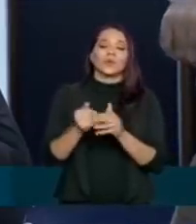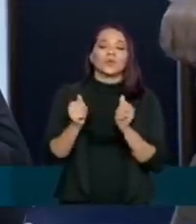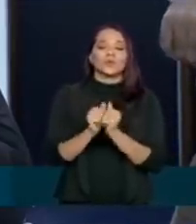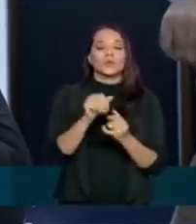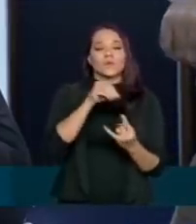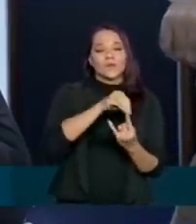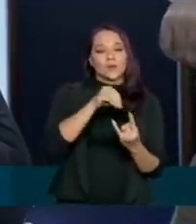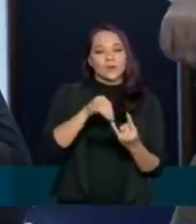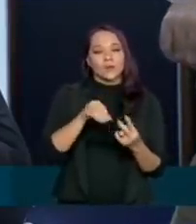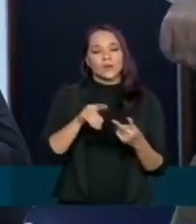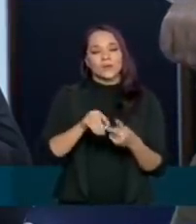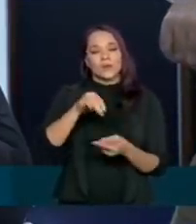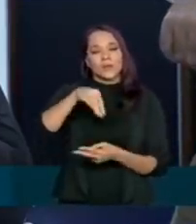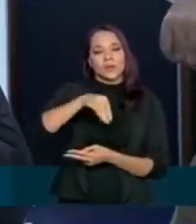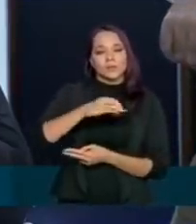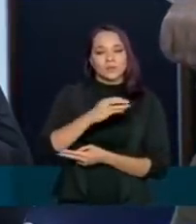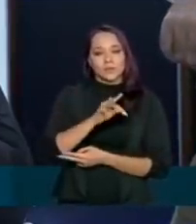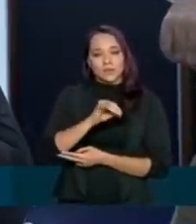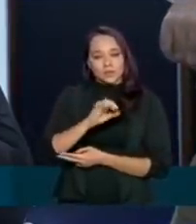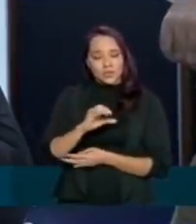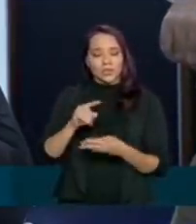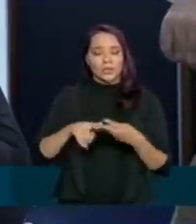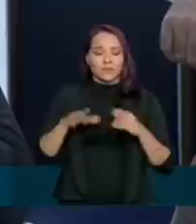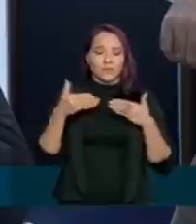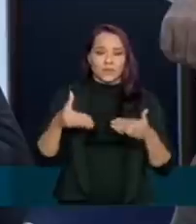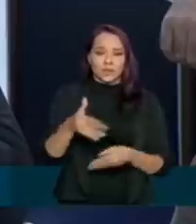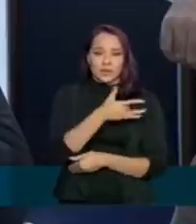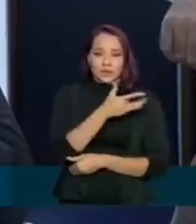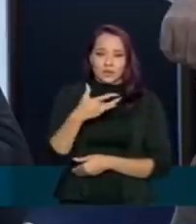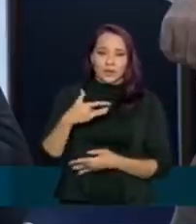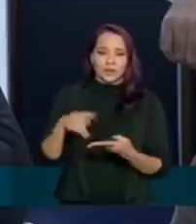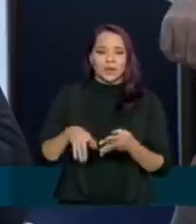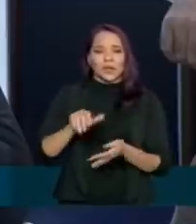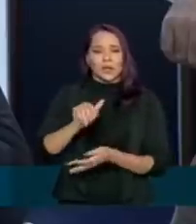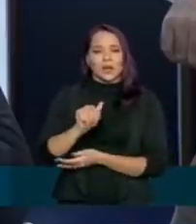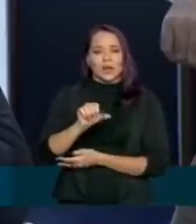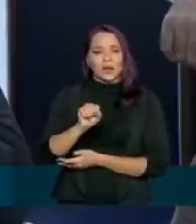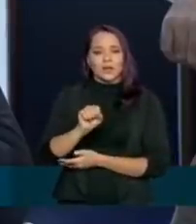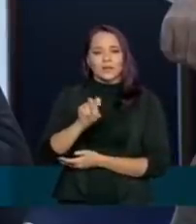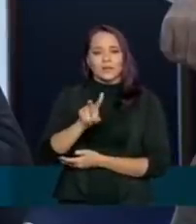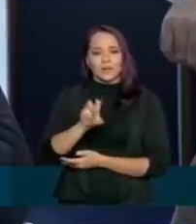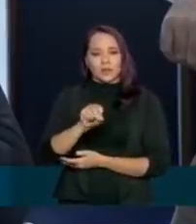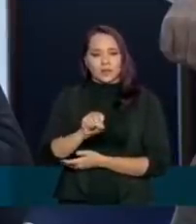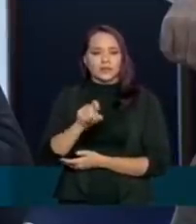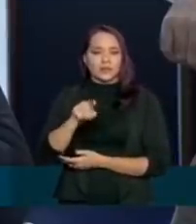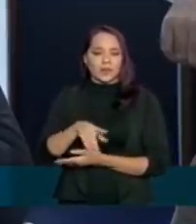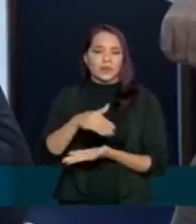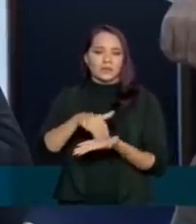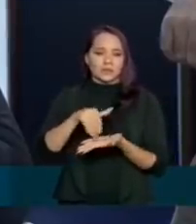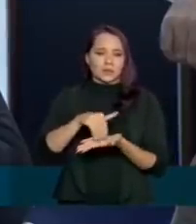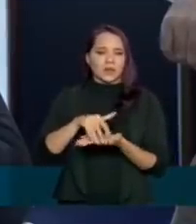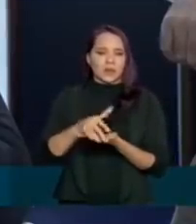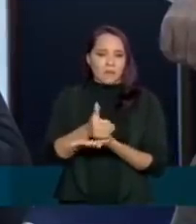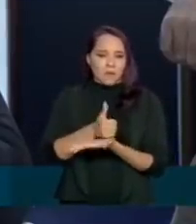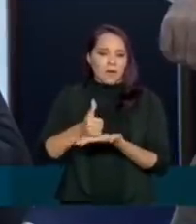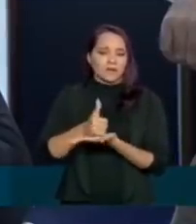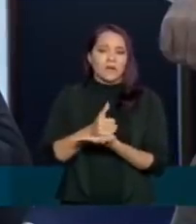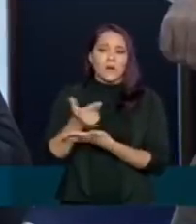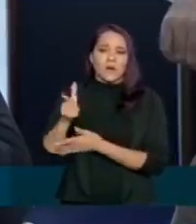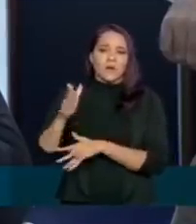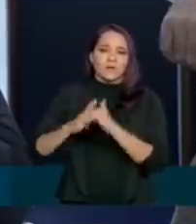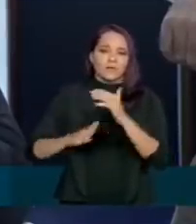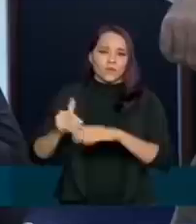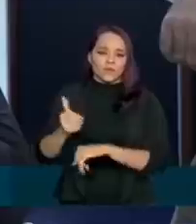Fiocruz, MCTIC, o Ministério da Saúde, a SVS, a Secretaria Básica, e outros profissionais de